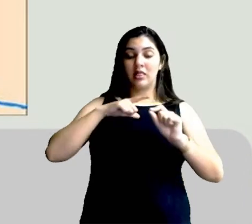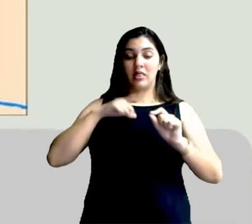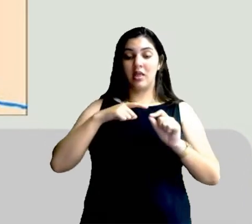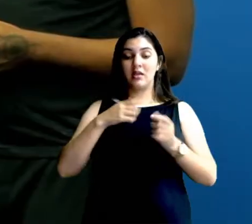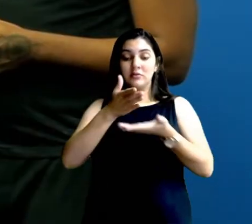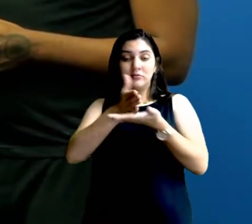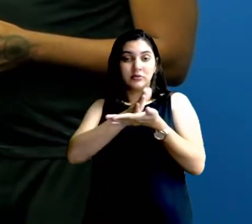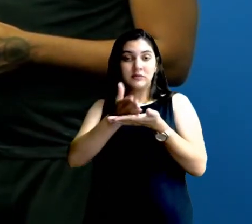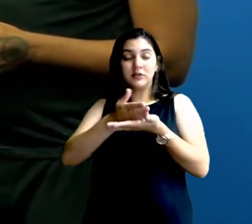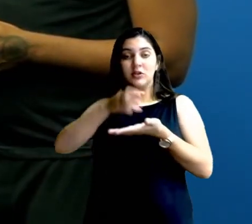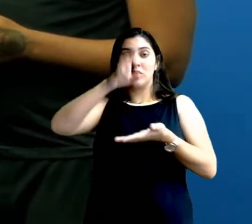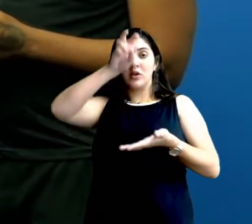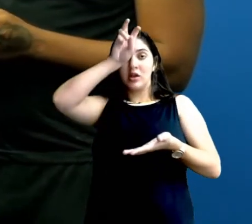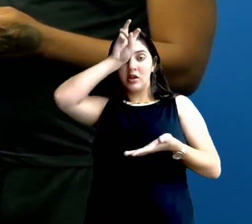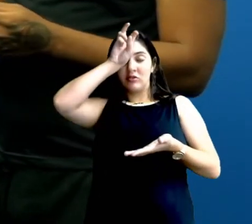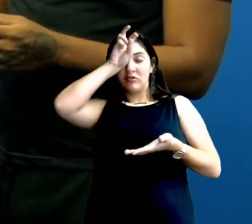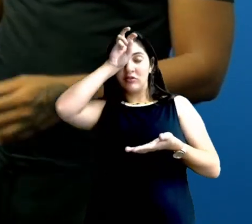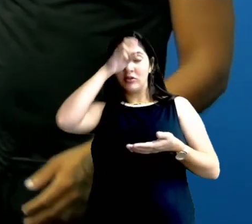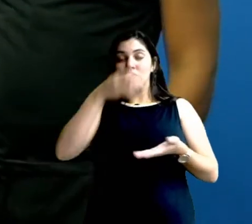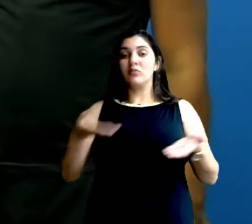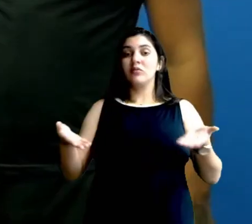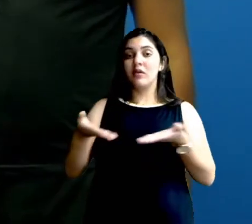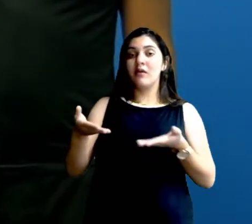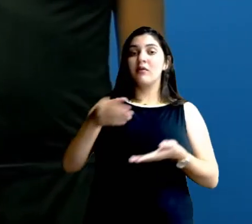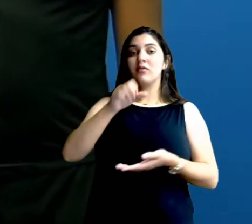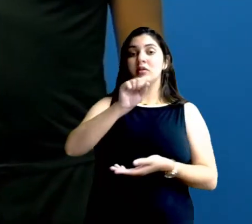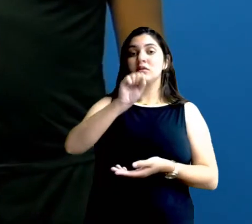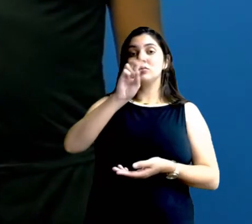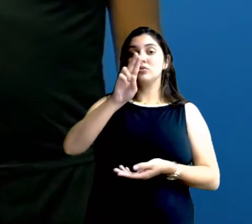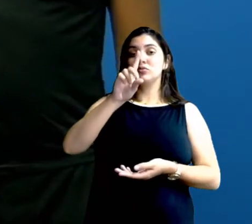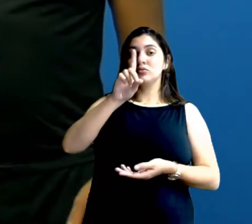Egito e o atual Sudão certo